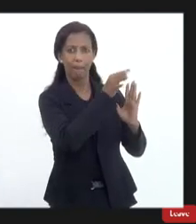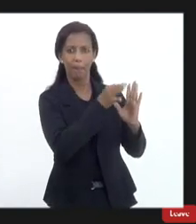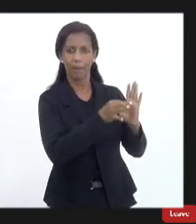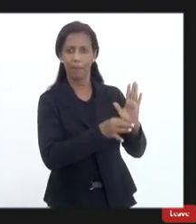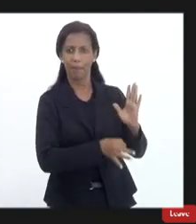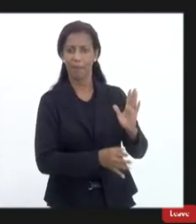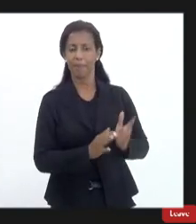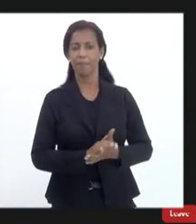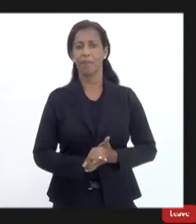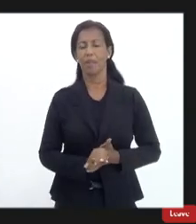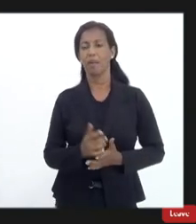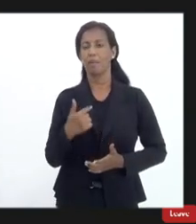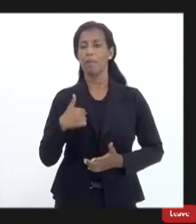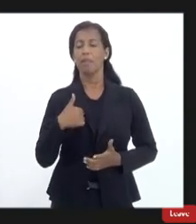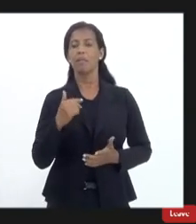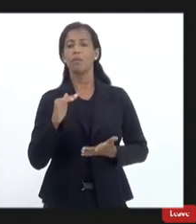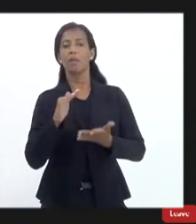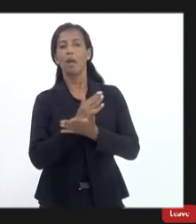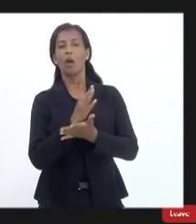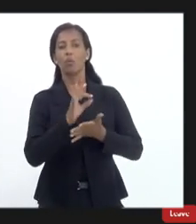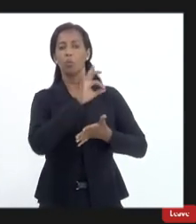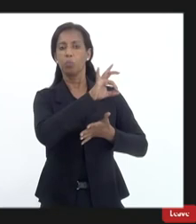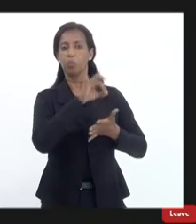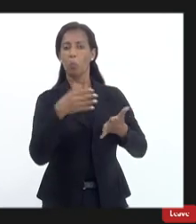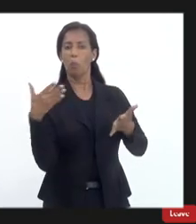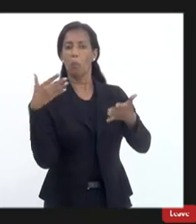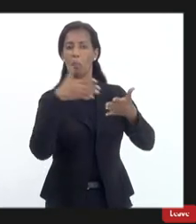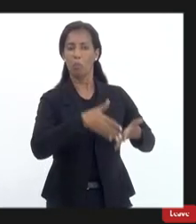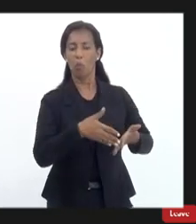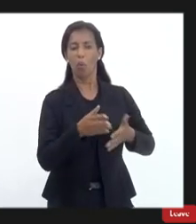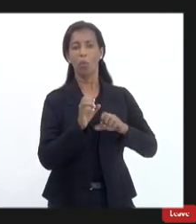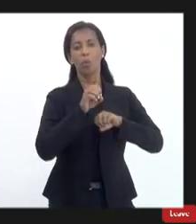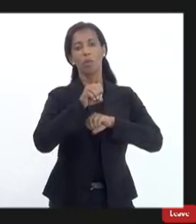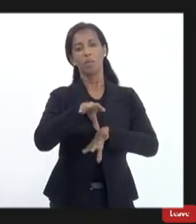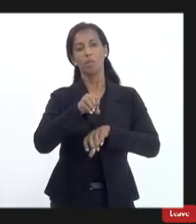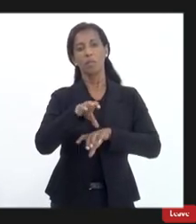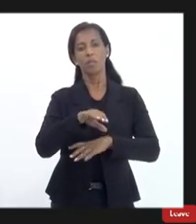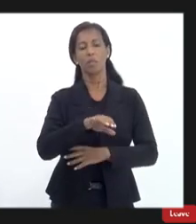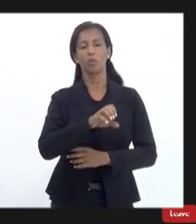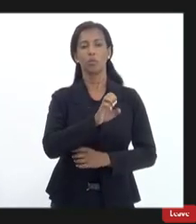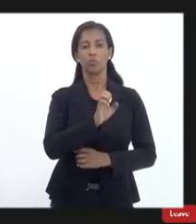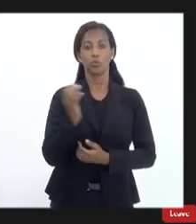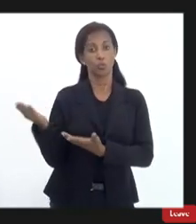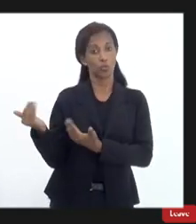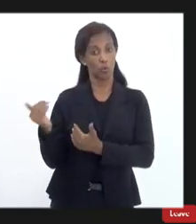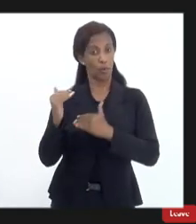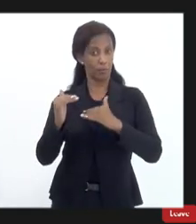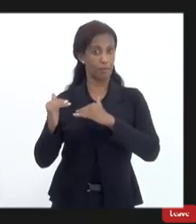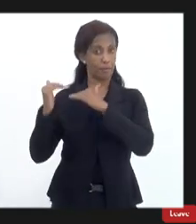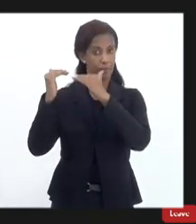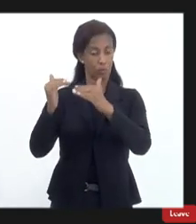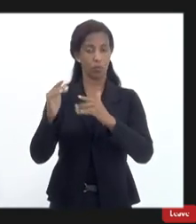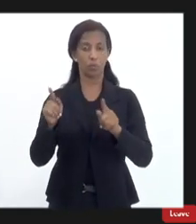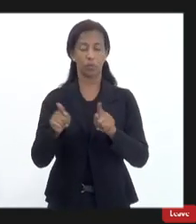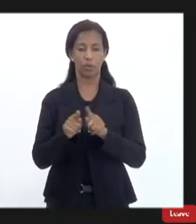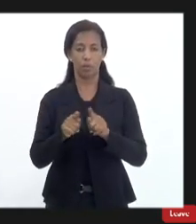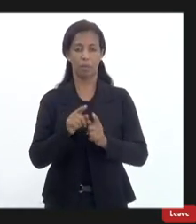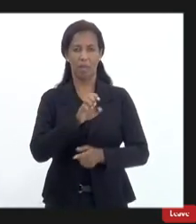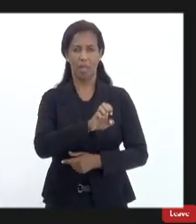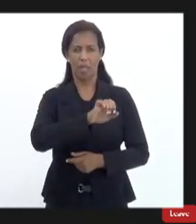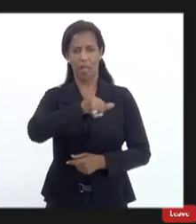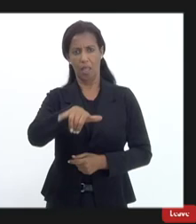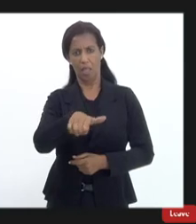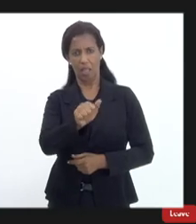queria pontuar algumas questões específicas da educação de jovens e adultos e de que forma essas questões colocadas